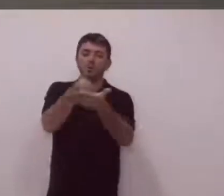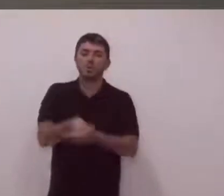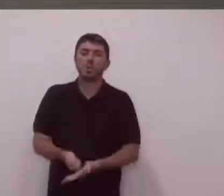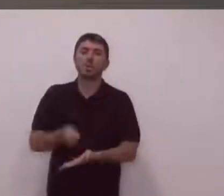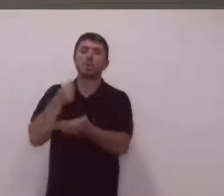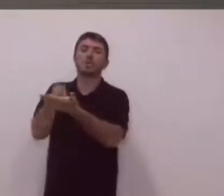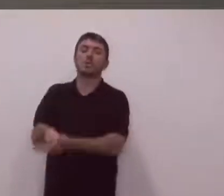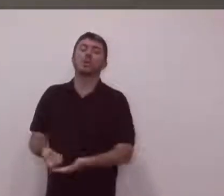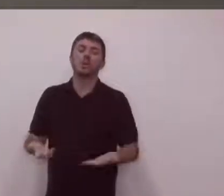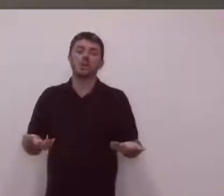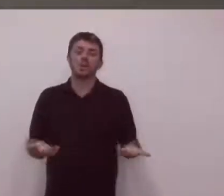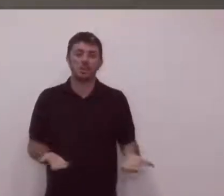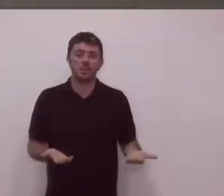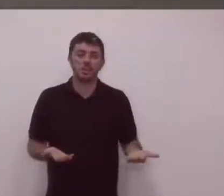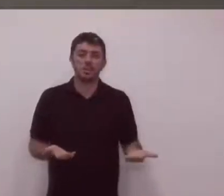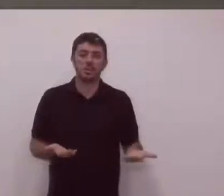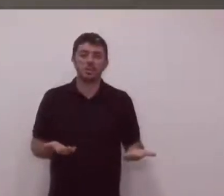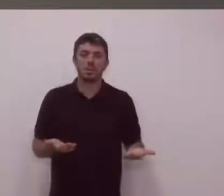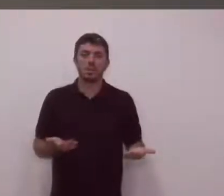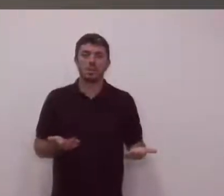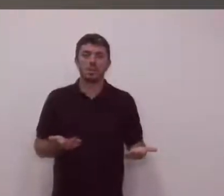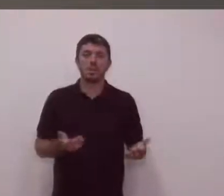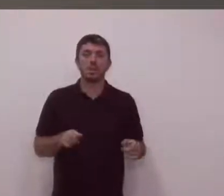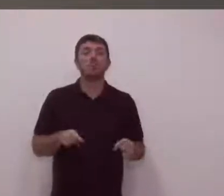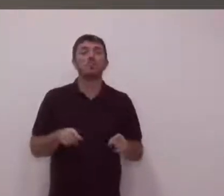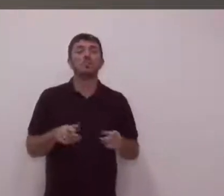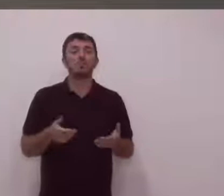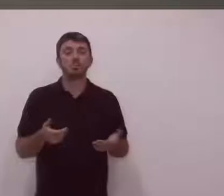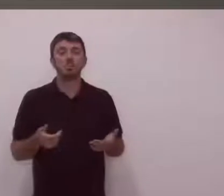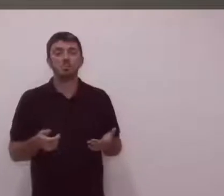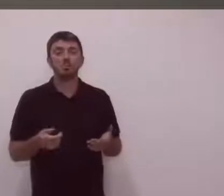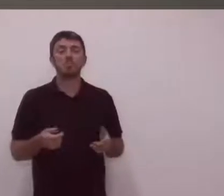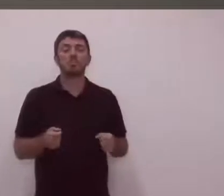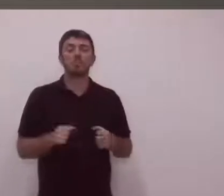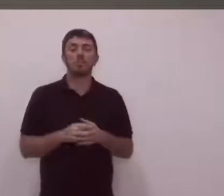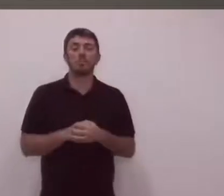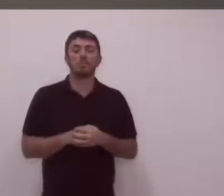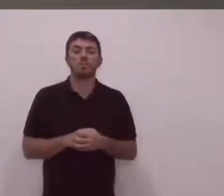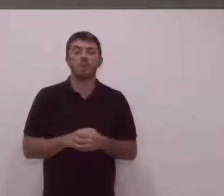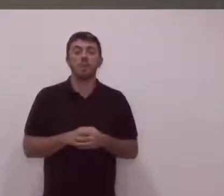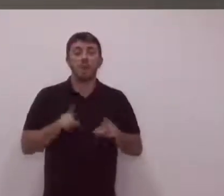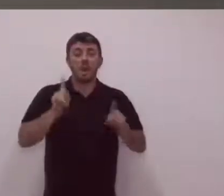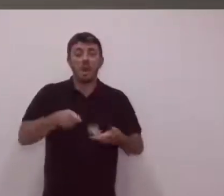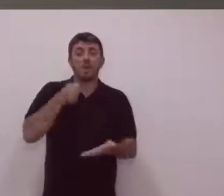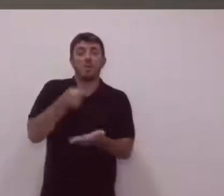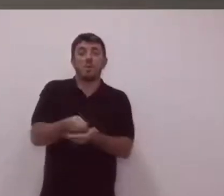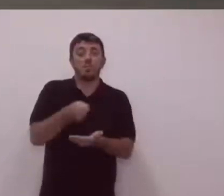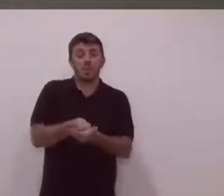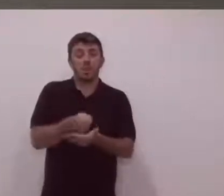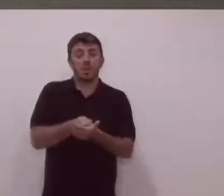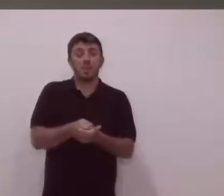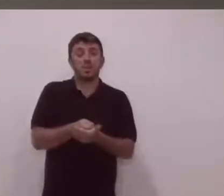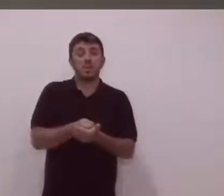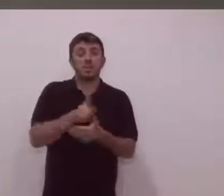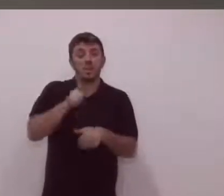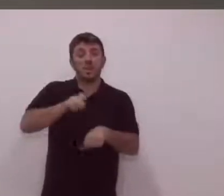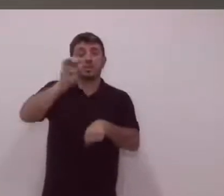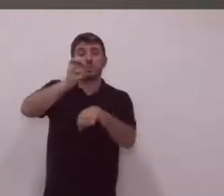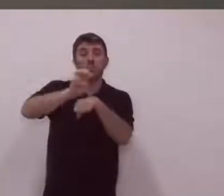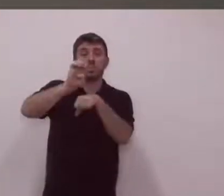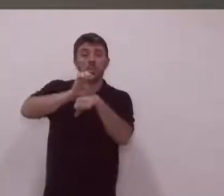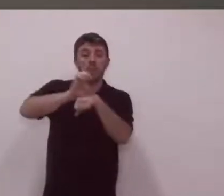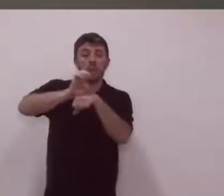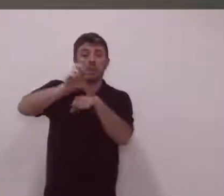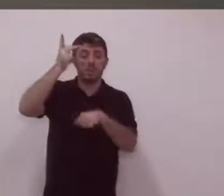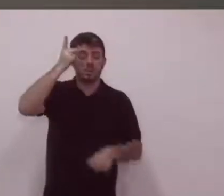administração municipal trabalhando em órgãos do estado que era obrigação do estado colocar funcionários a